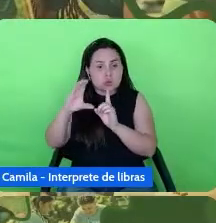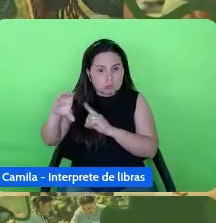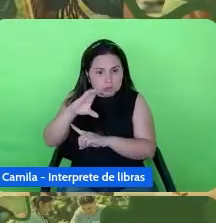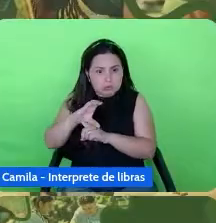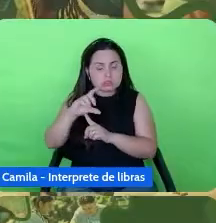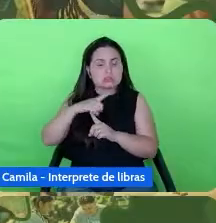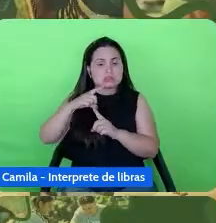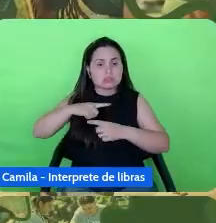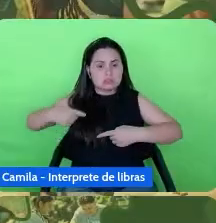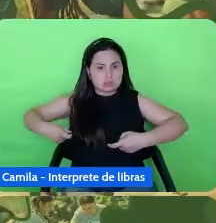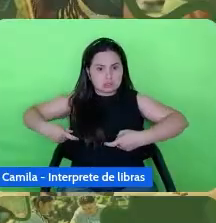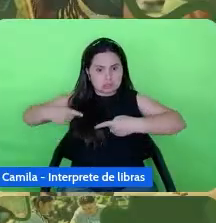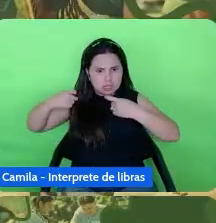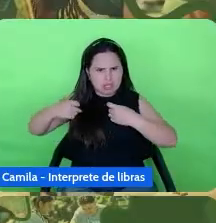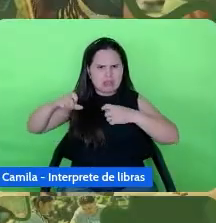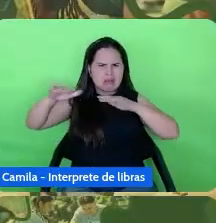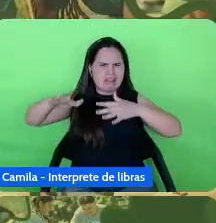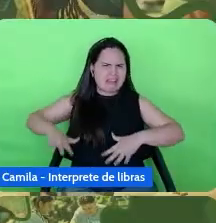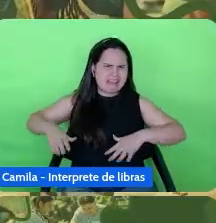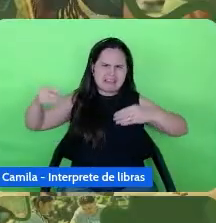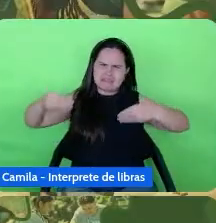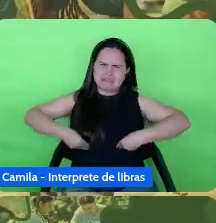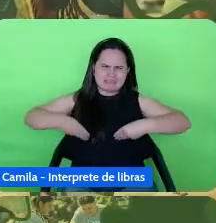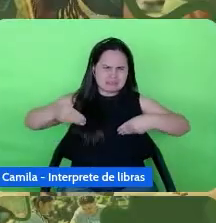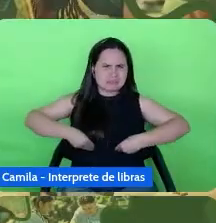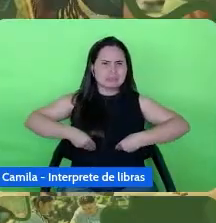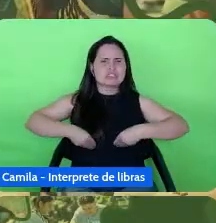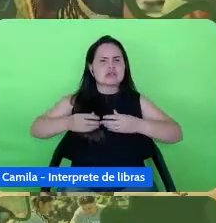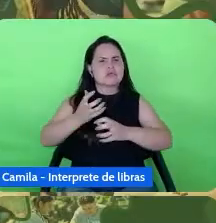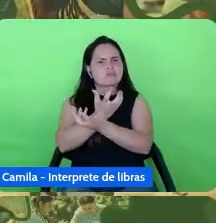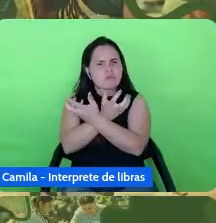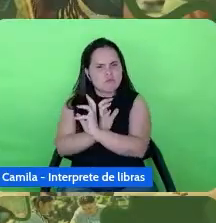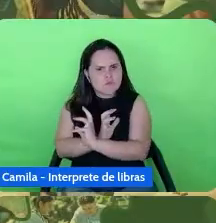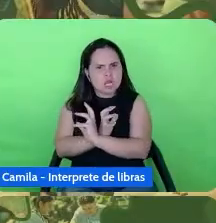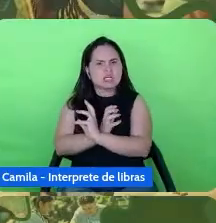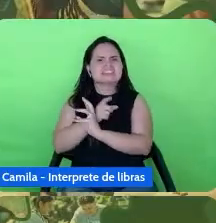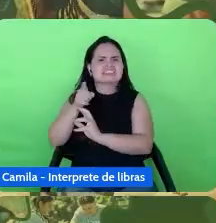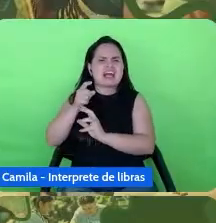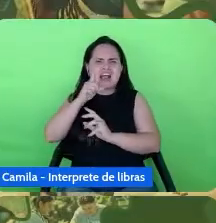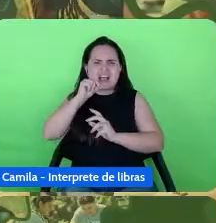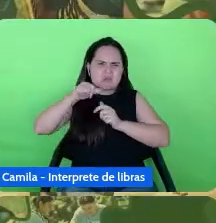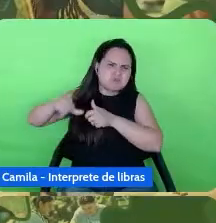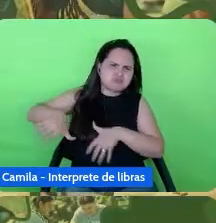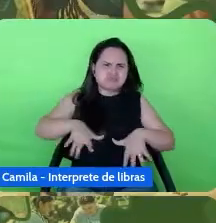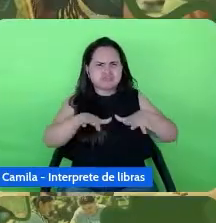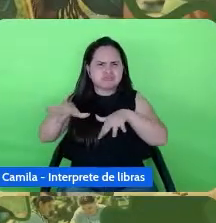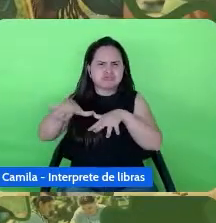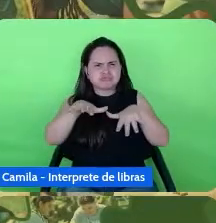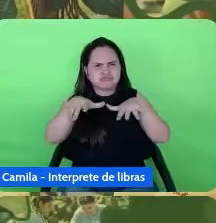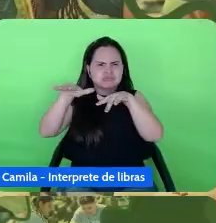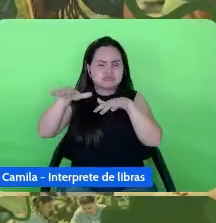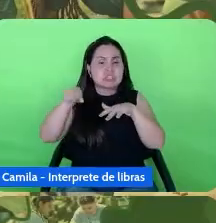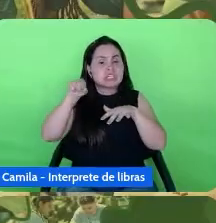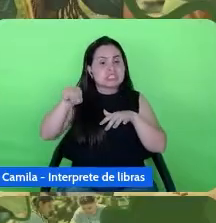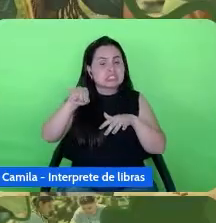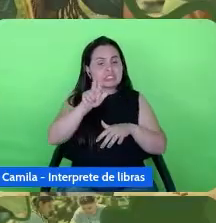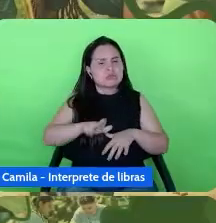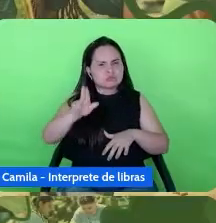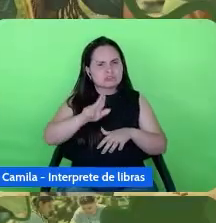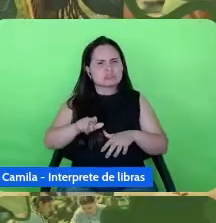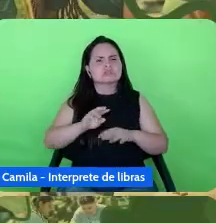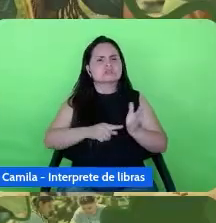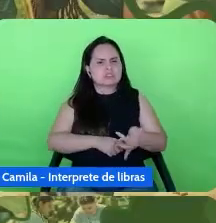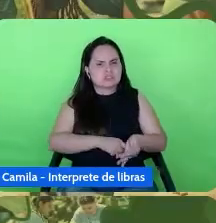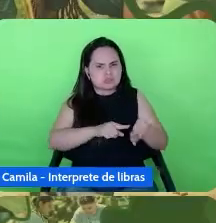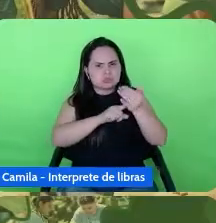por guerras, destruição, fome, seca, inundação, e que ele, usando tecnologias